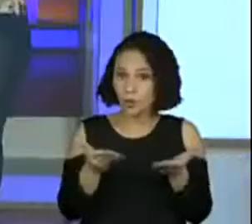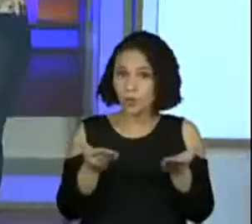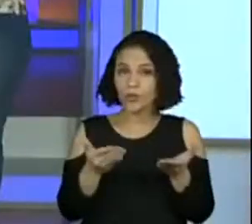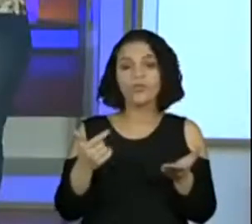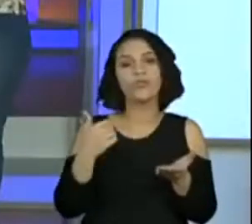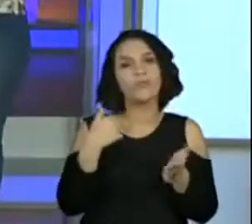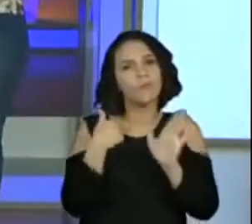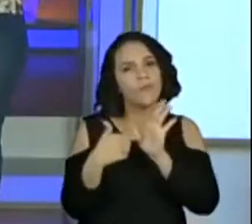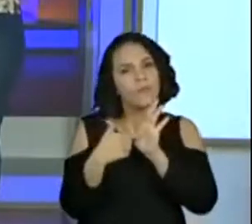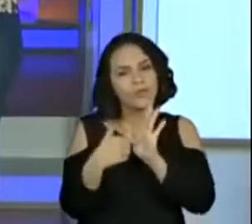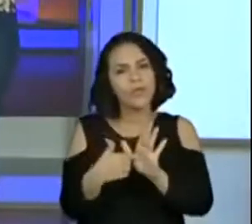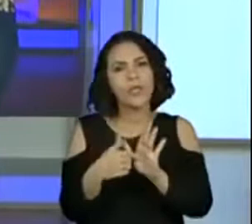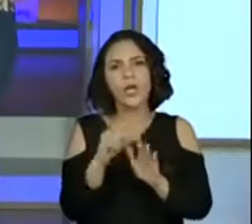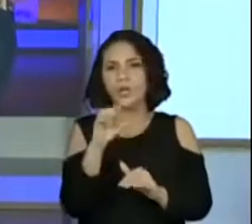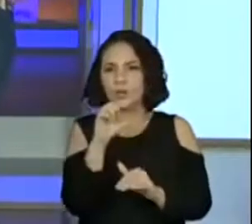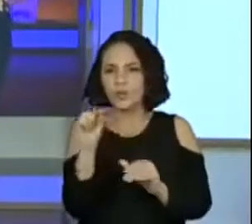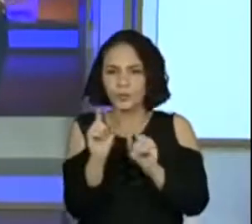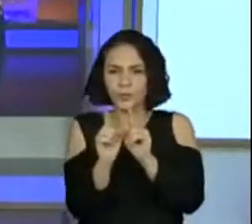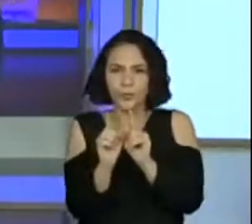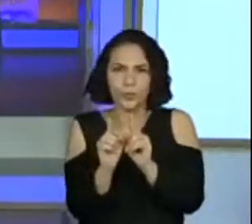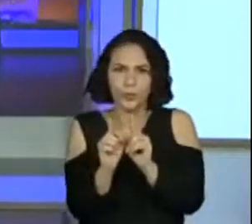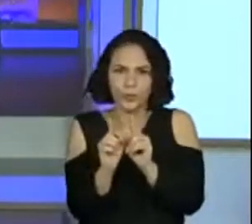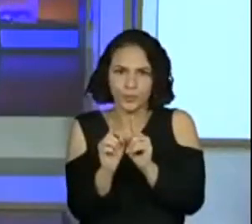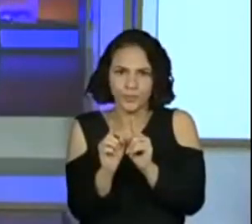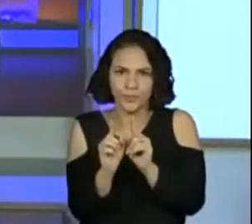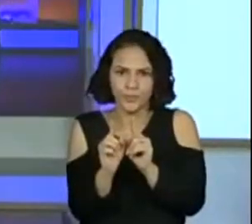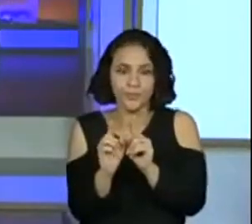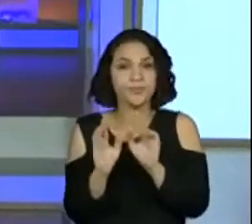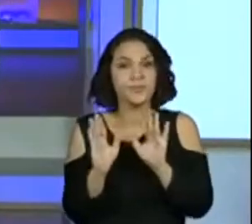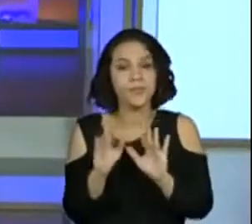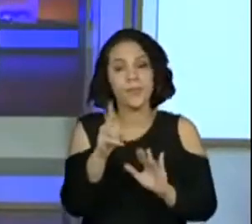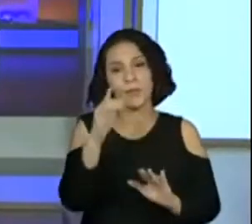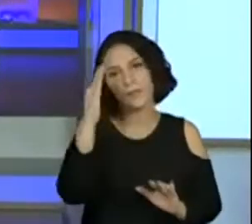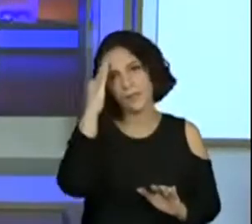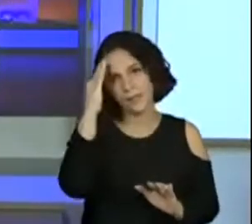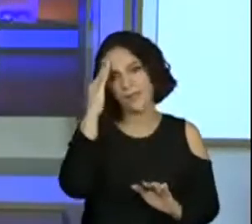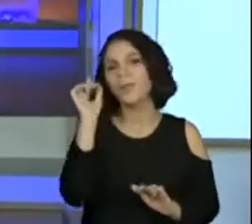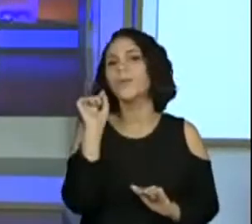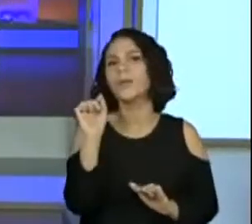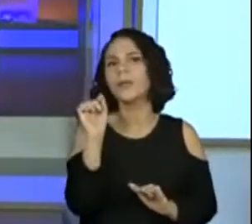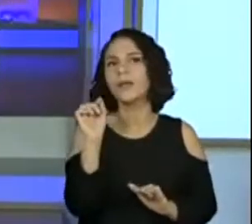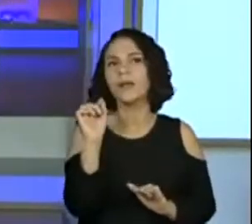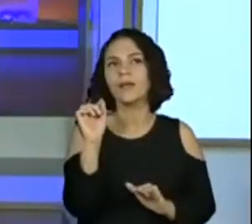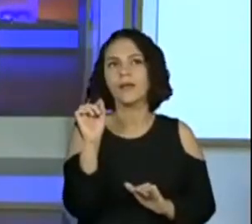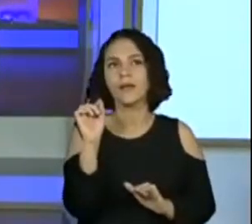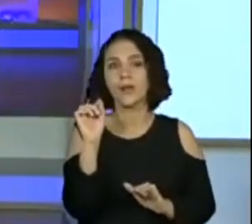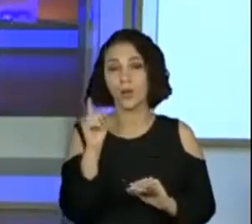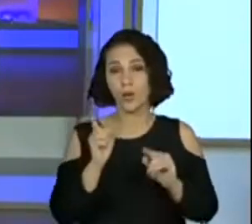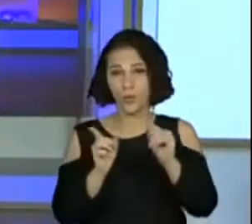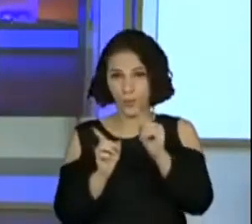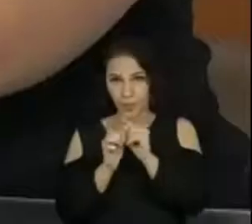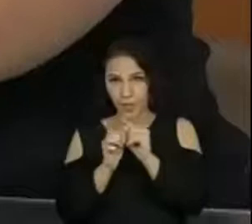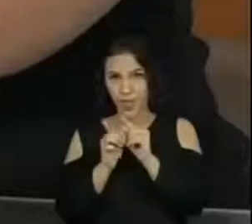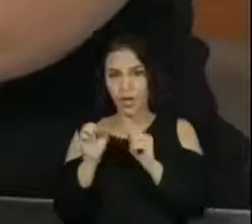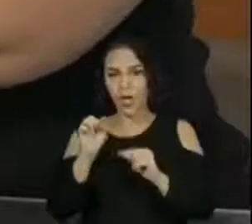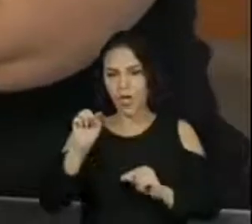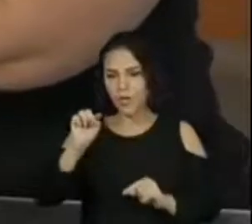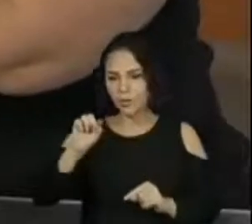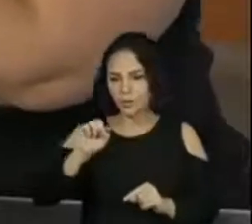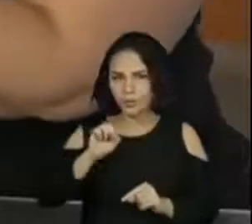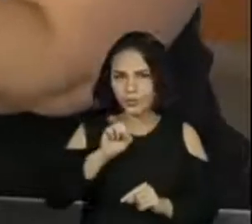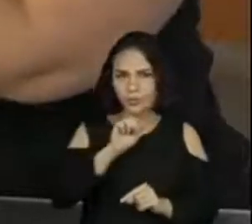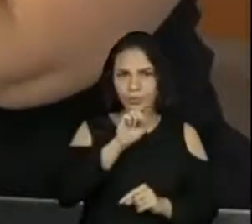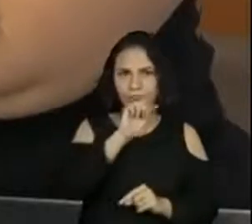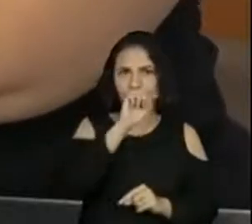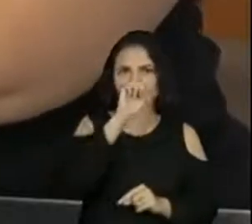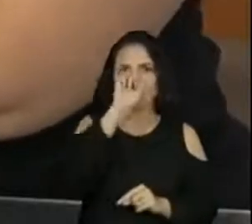ponteiro pequeno. Mas, para vocês saberem, o ponteiro pequeno, ele gira ao redor